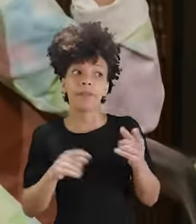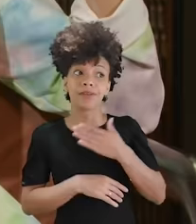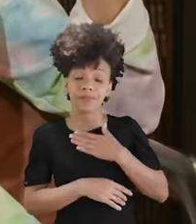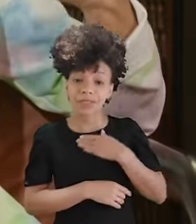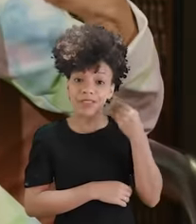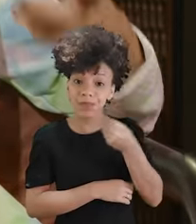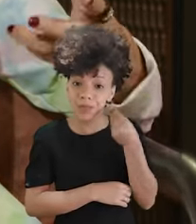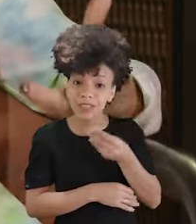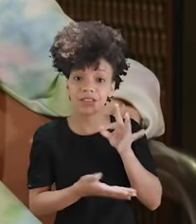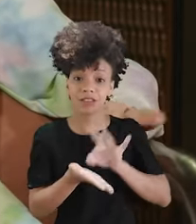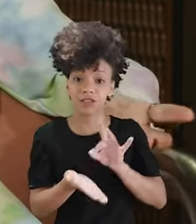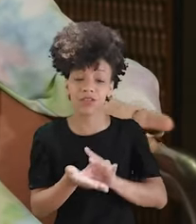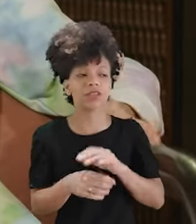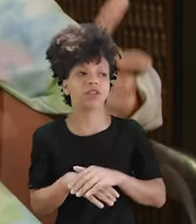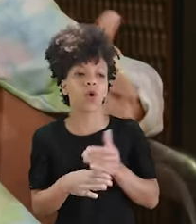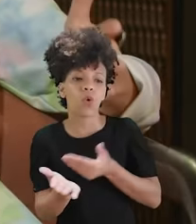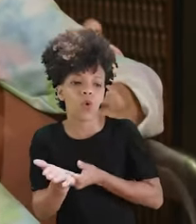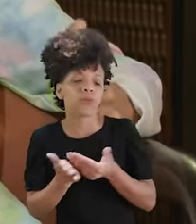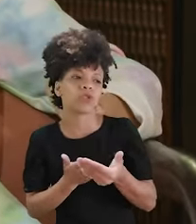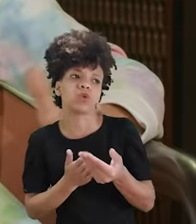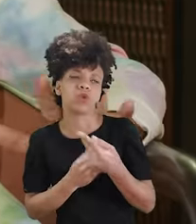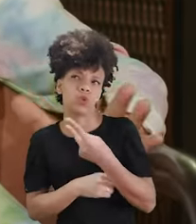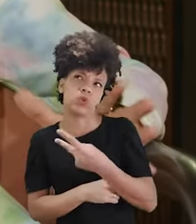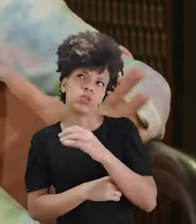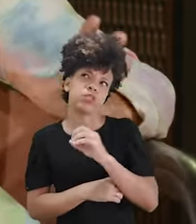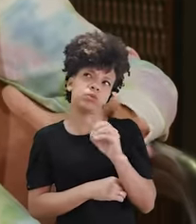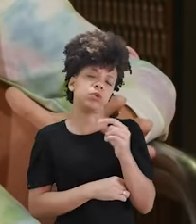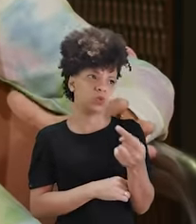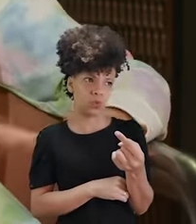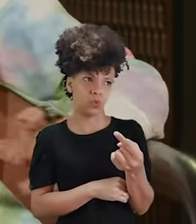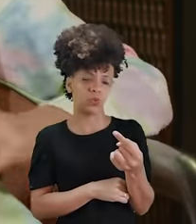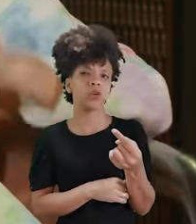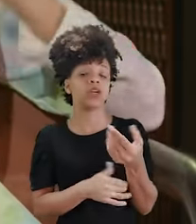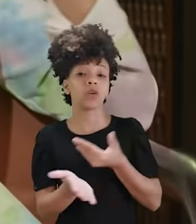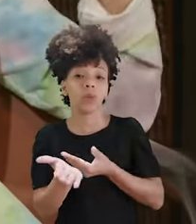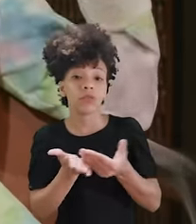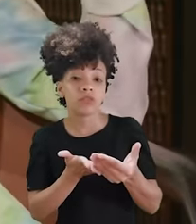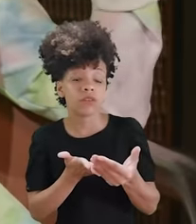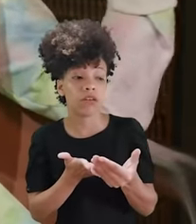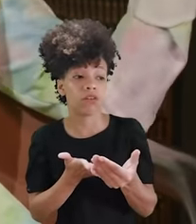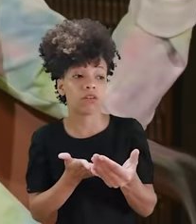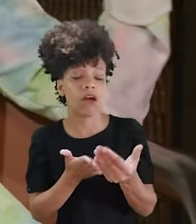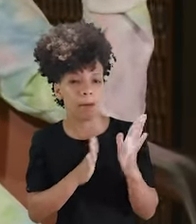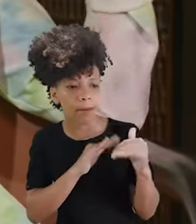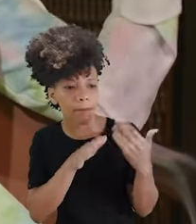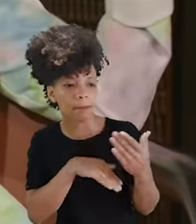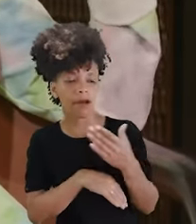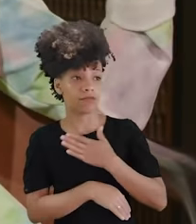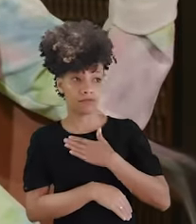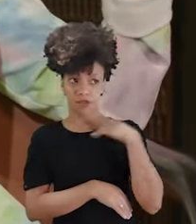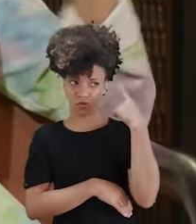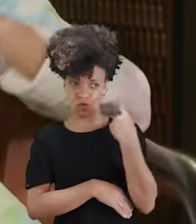mas a minha carreira mesmo eu posso dizer que começou a partir de 2001 que foi aonde eu comecei